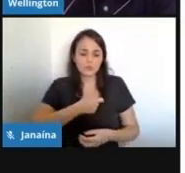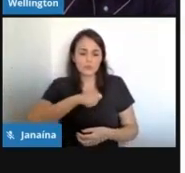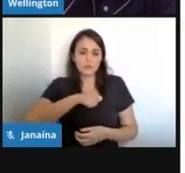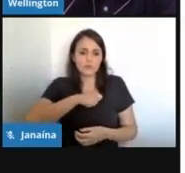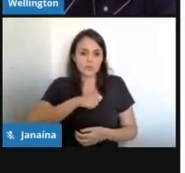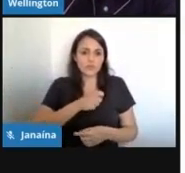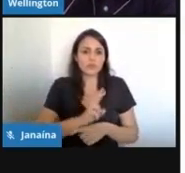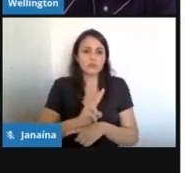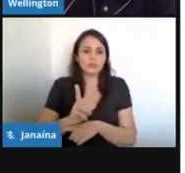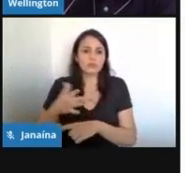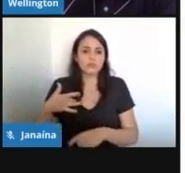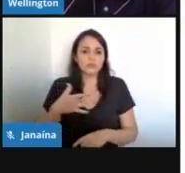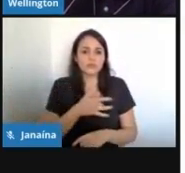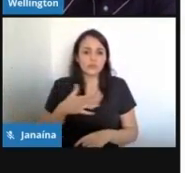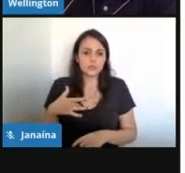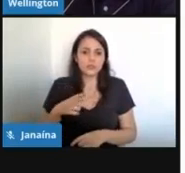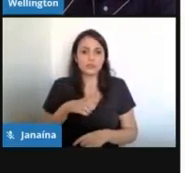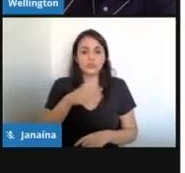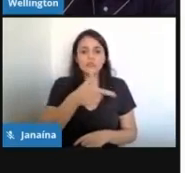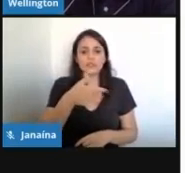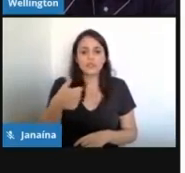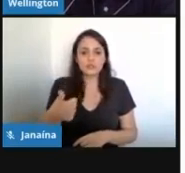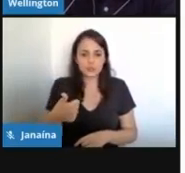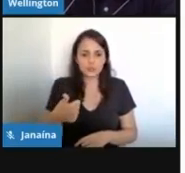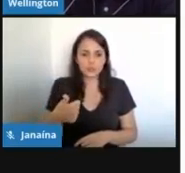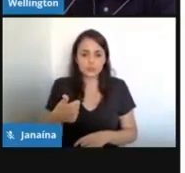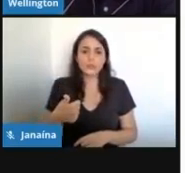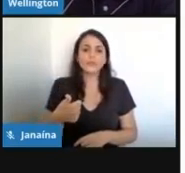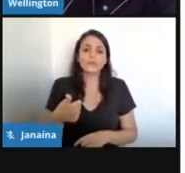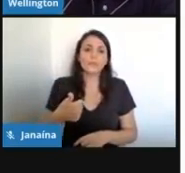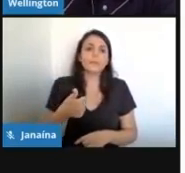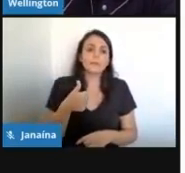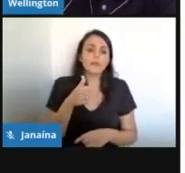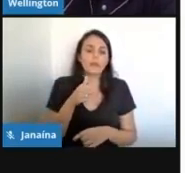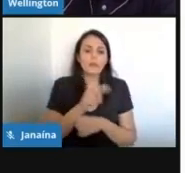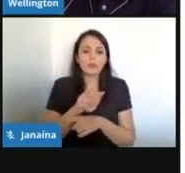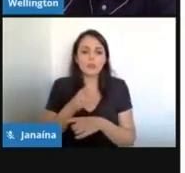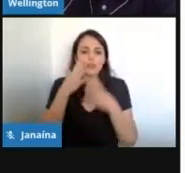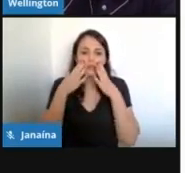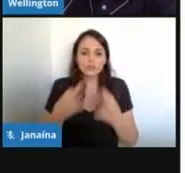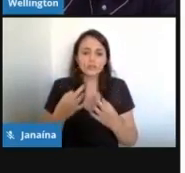em saúde, né, tem 21, atenção à saúde 2,